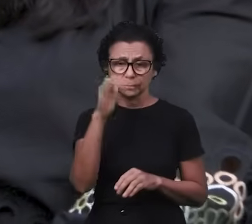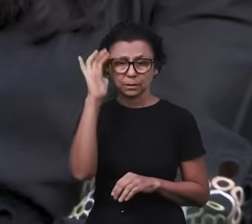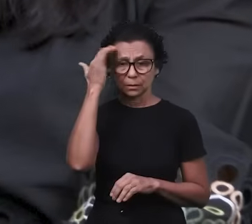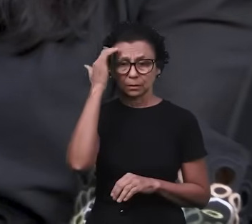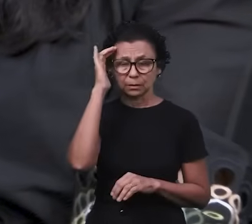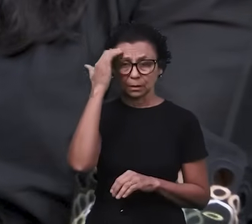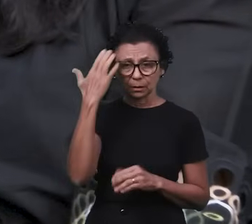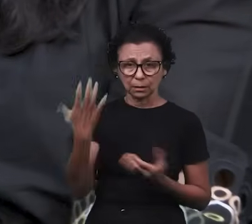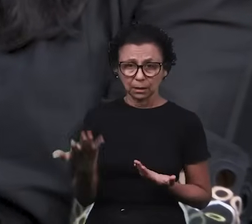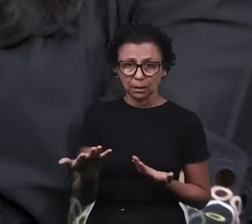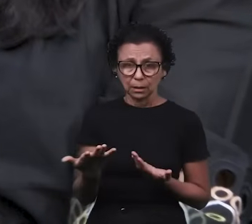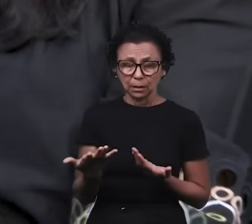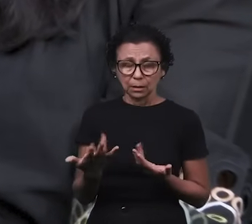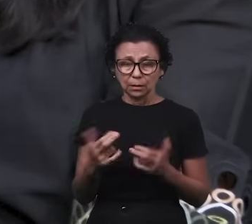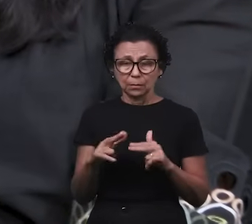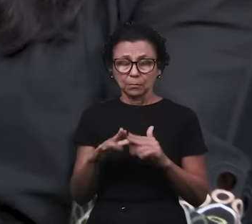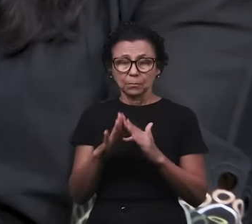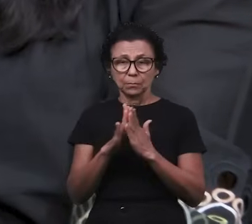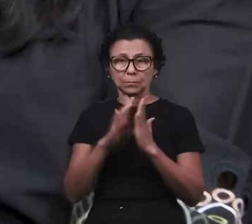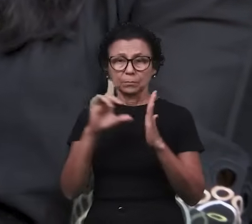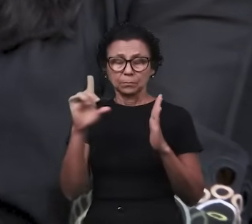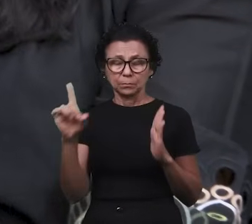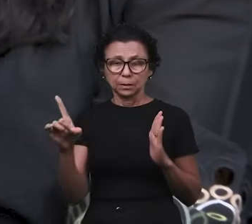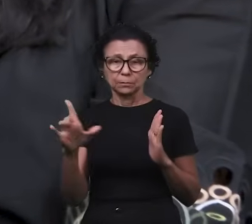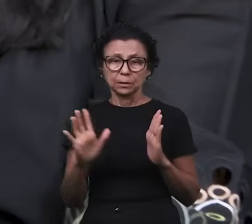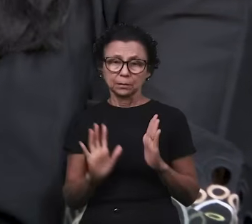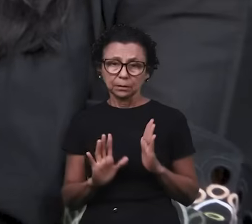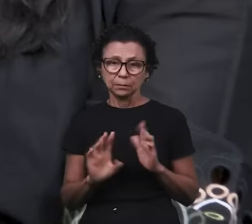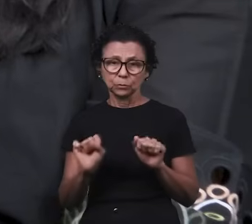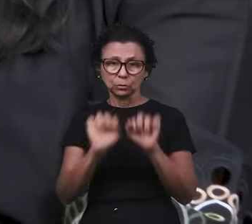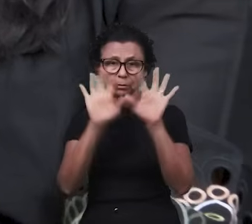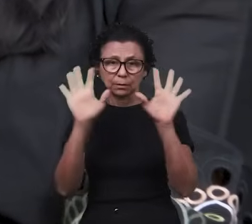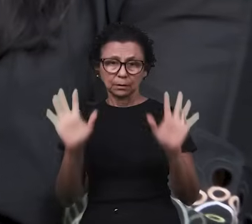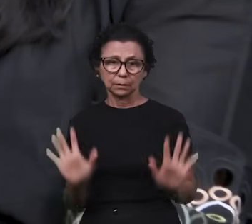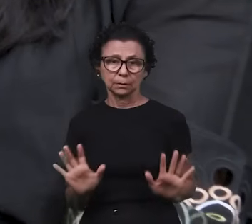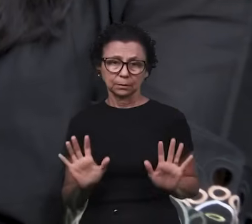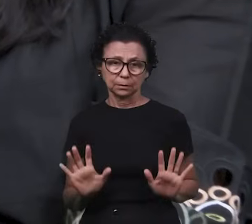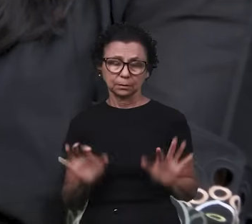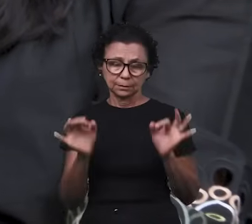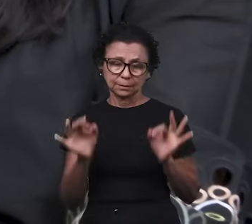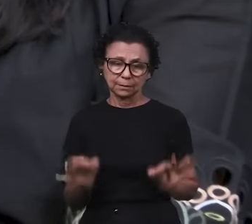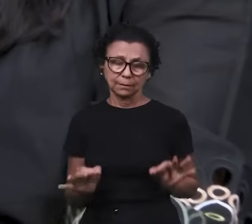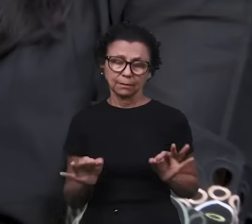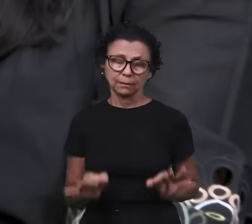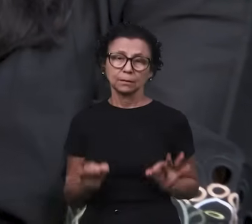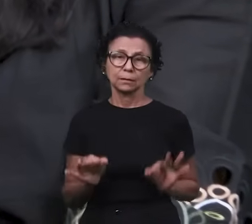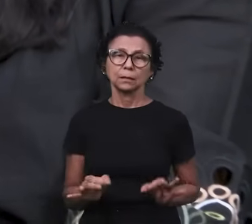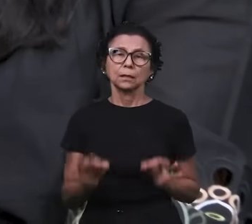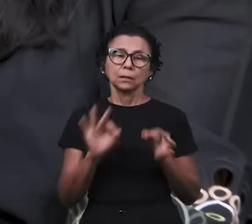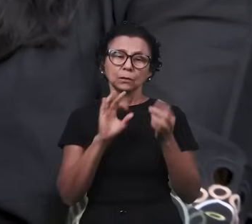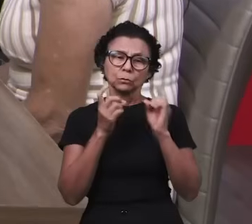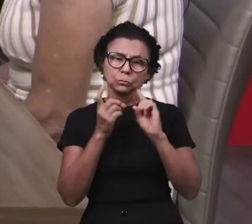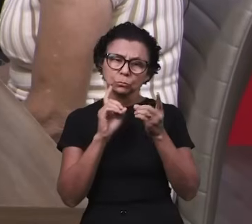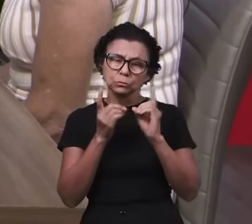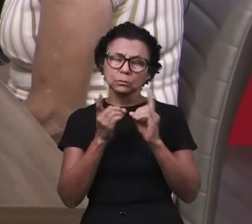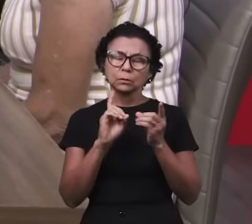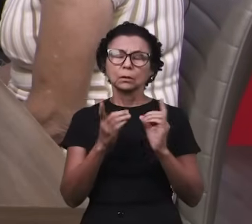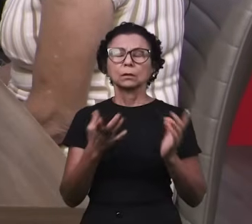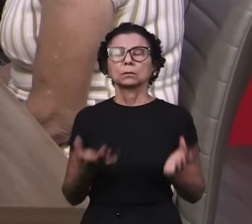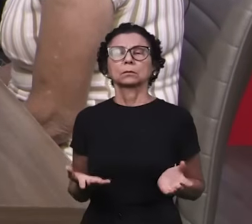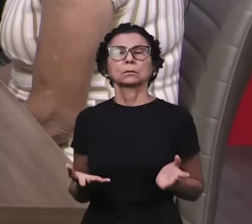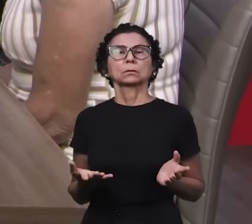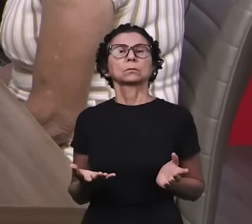do Senhor que tudo fica mais estabelecido. Então, a conversa, o diálogo, ela precede o momento